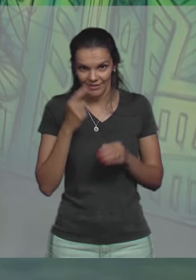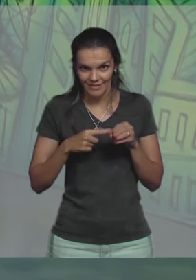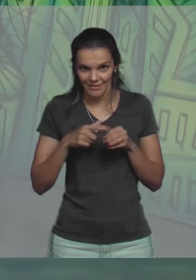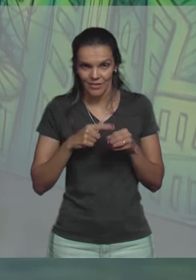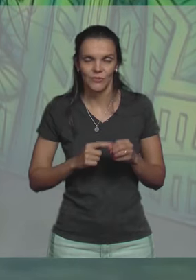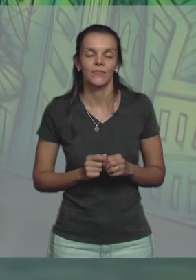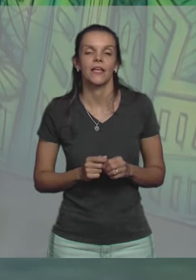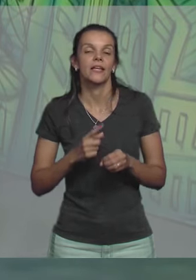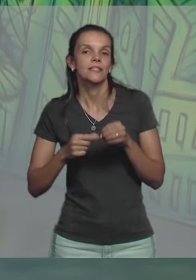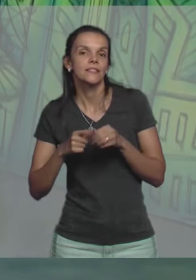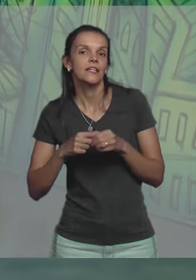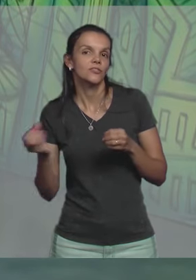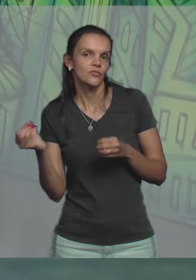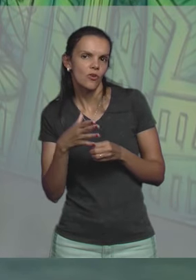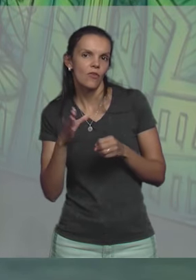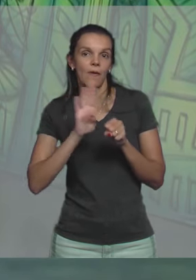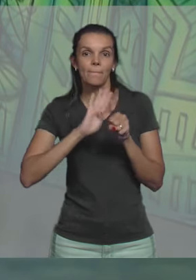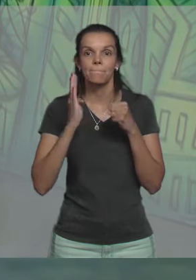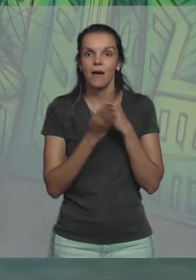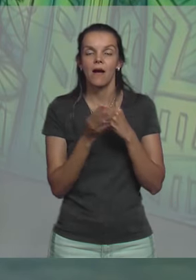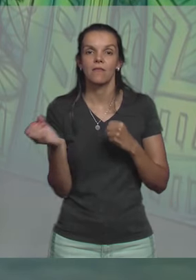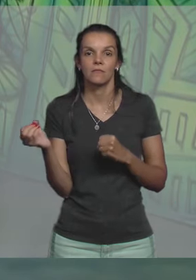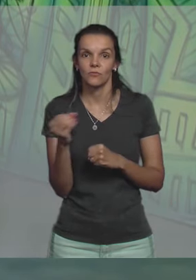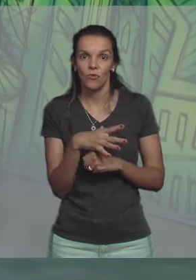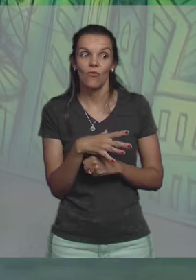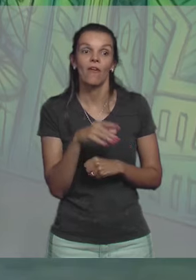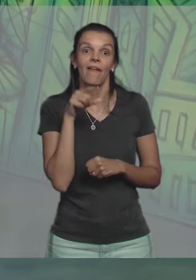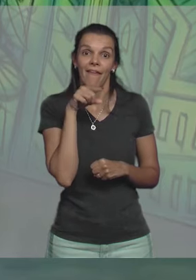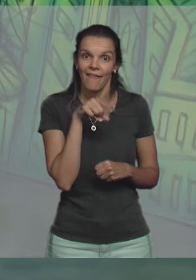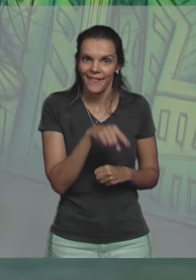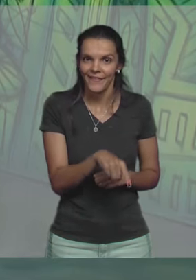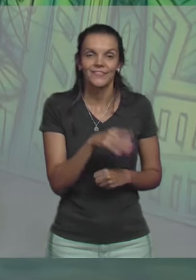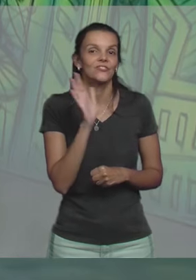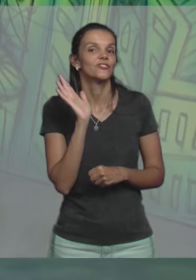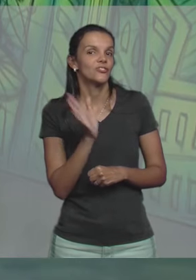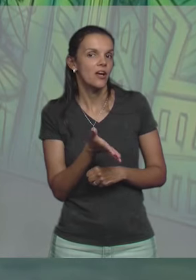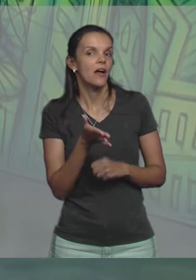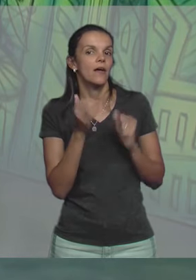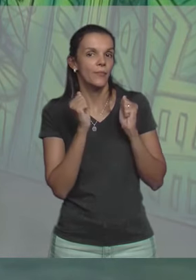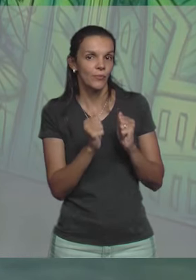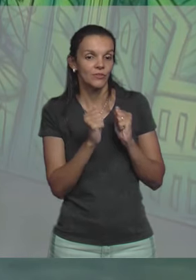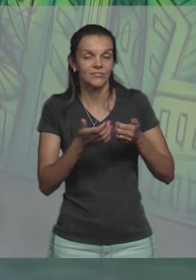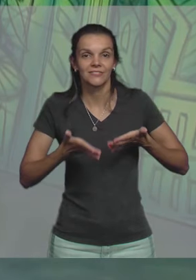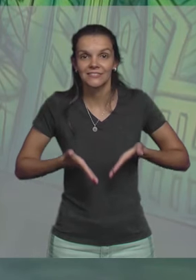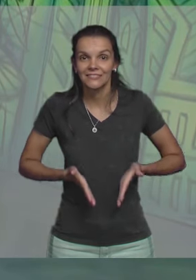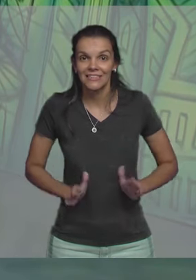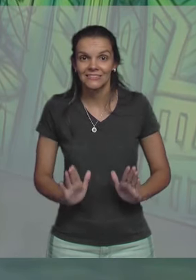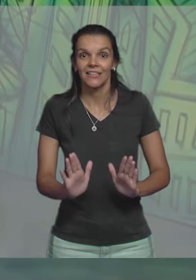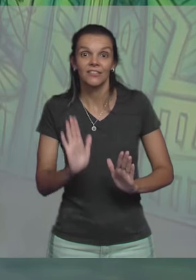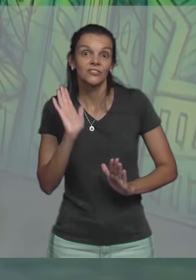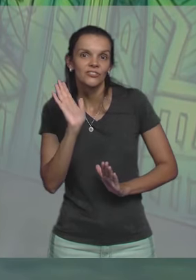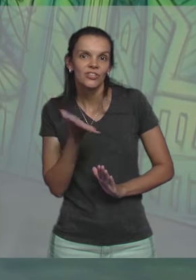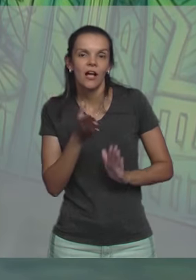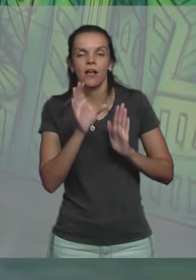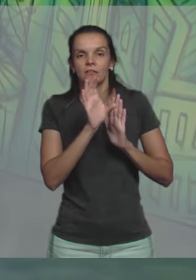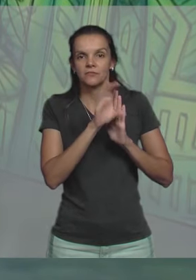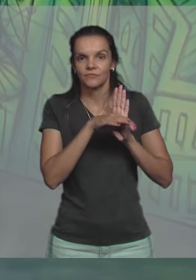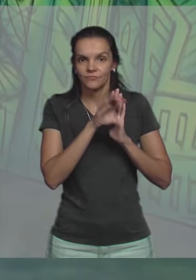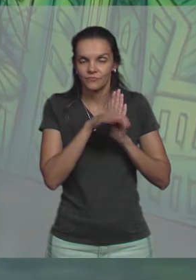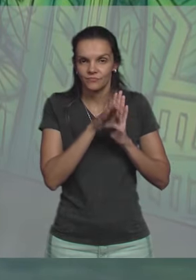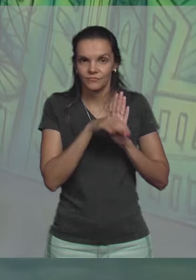eu diria assim, bairros novos que têm surgido, estes bairros já podem nascer com esses conceitos,